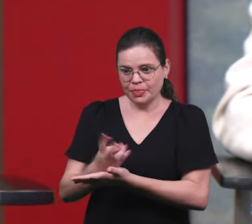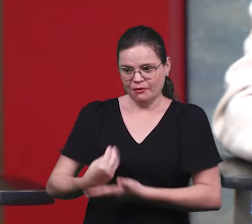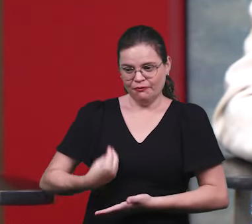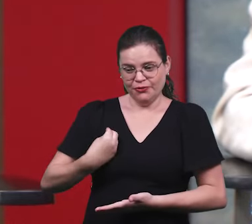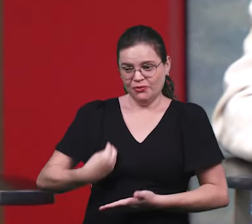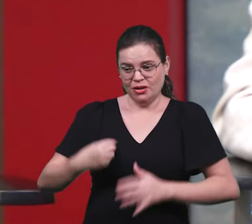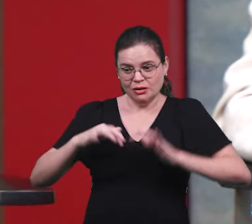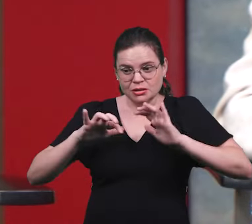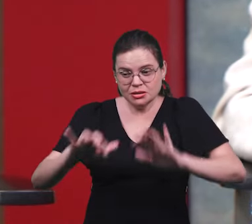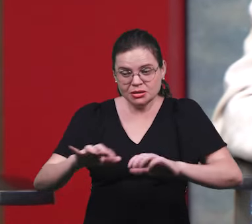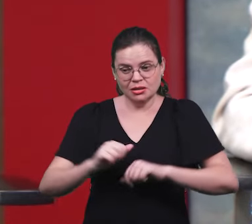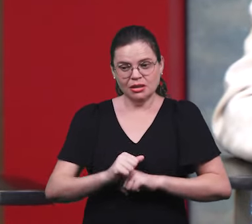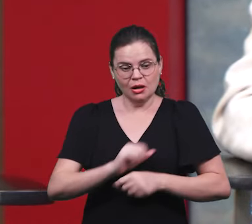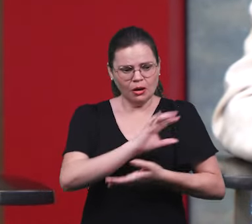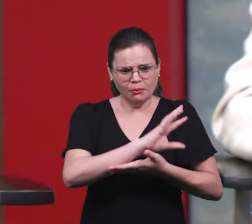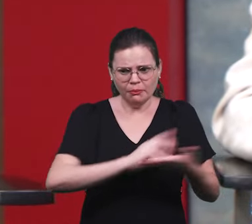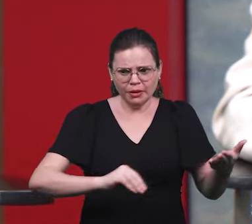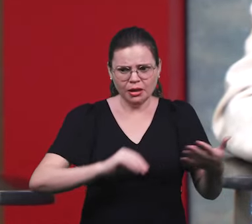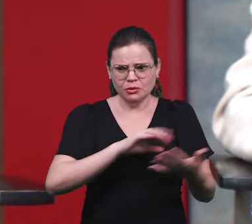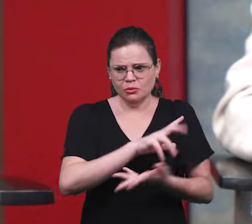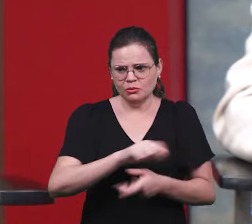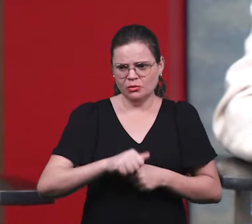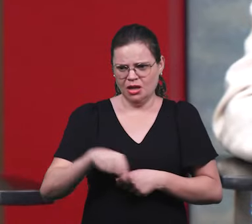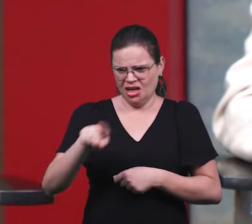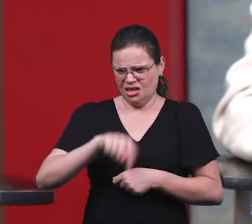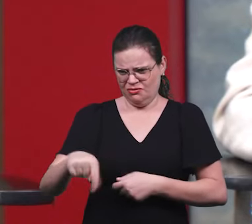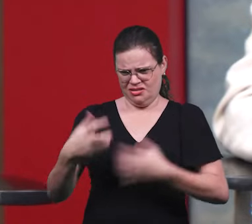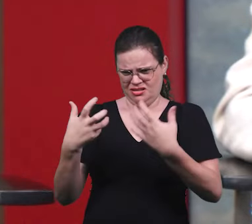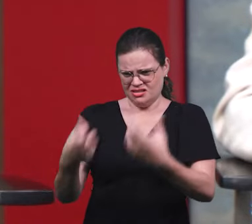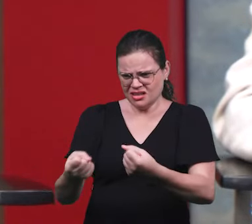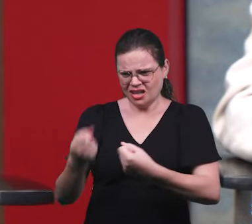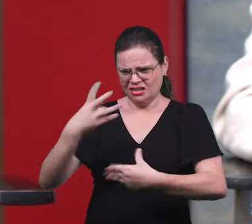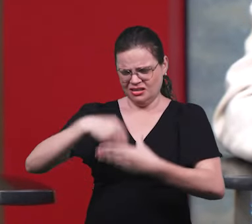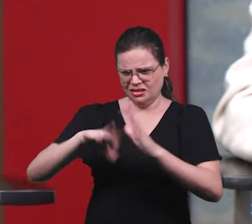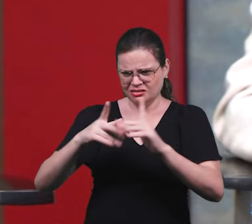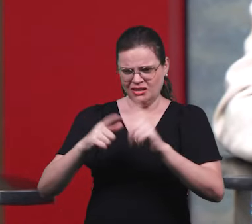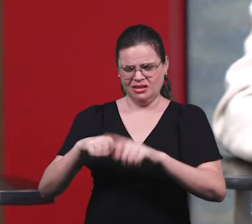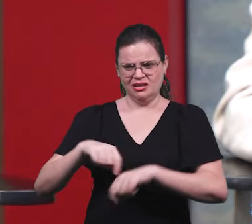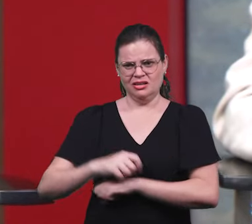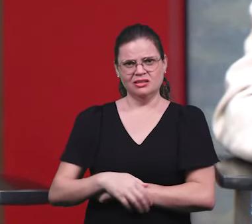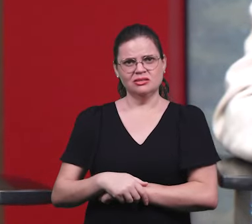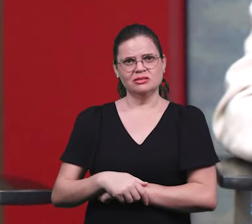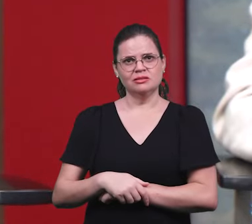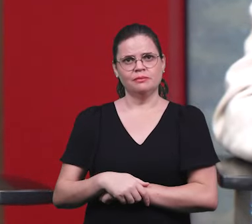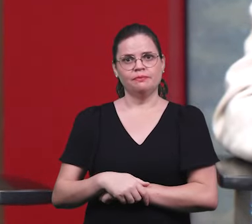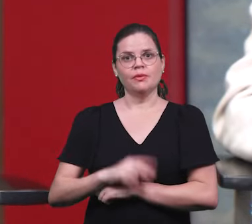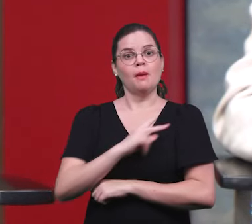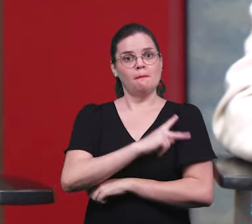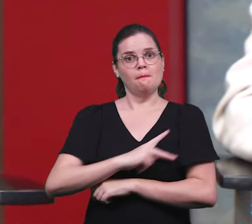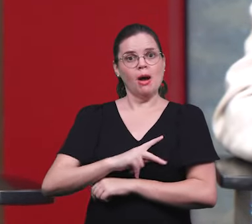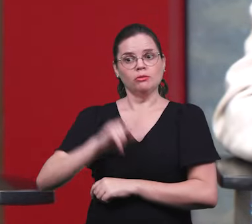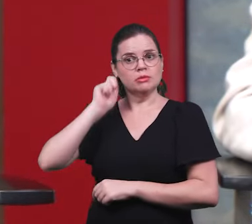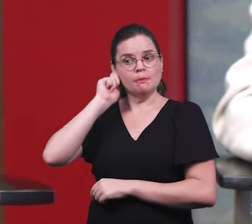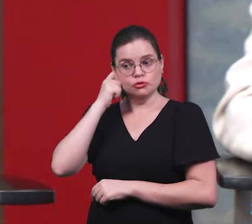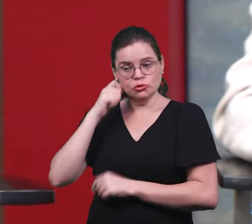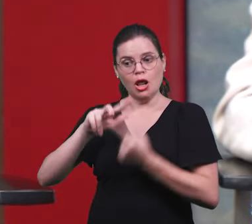essa situação e vocês admitem essa pessoa dentro da igreja? Paulo está exortando a